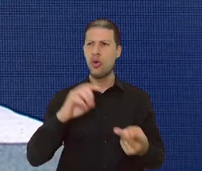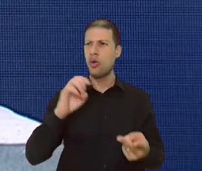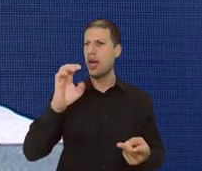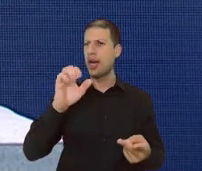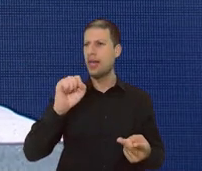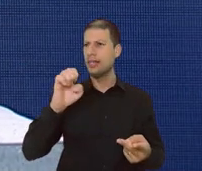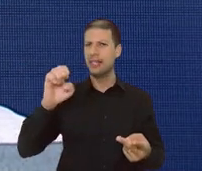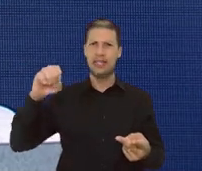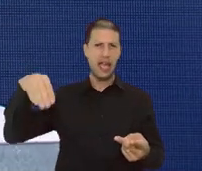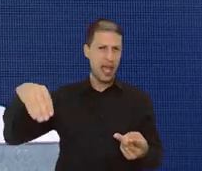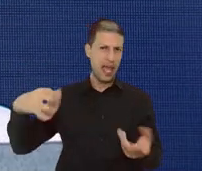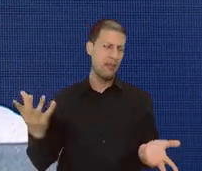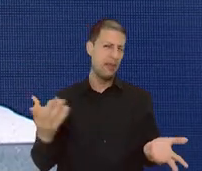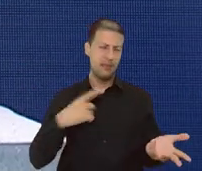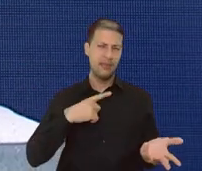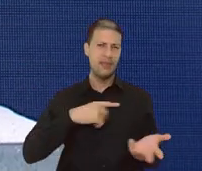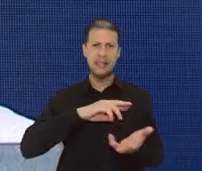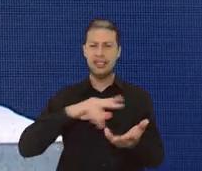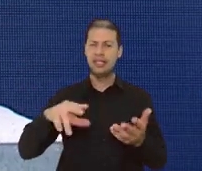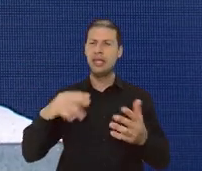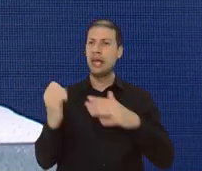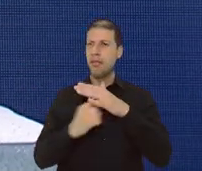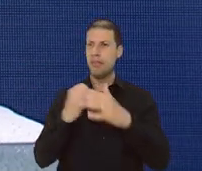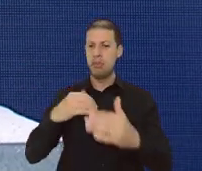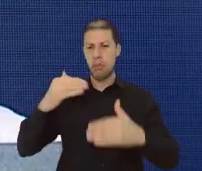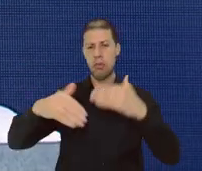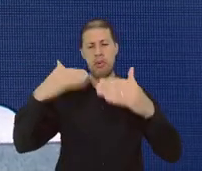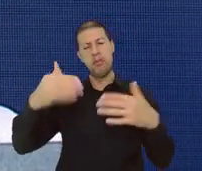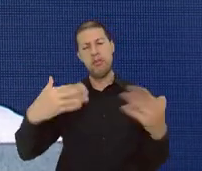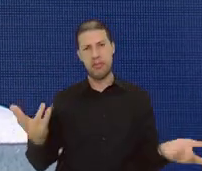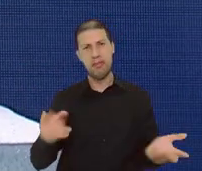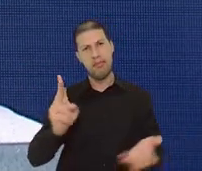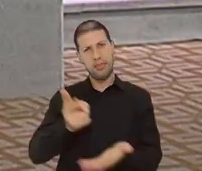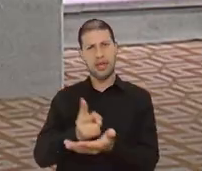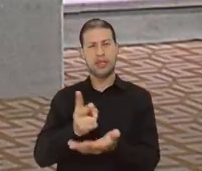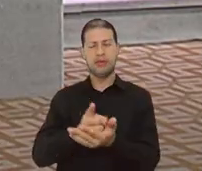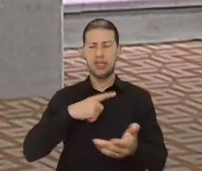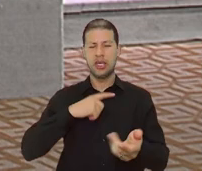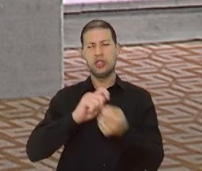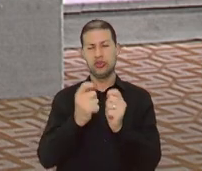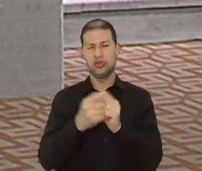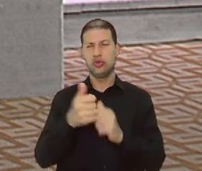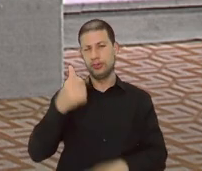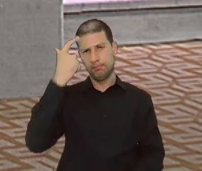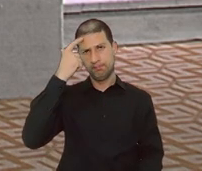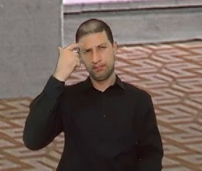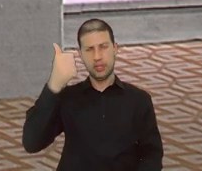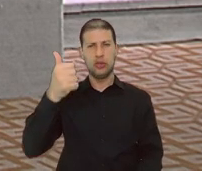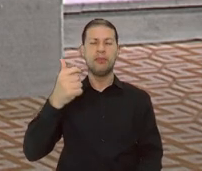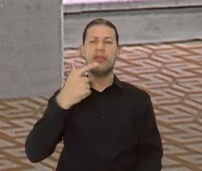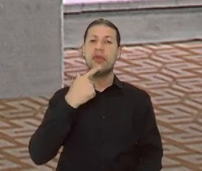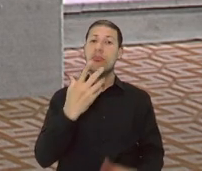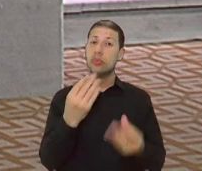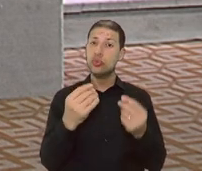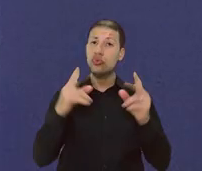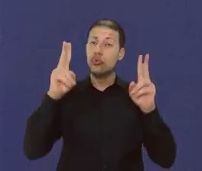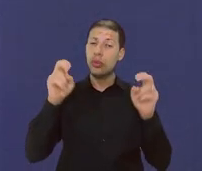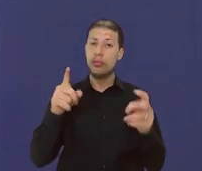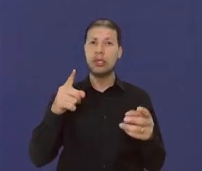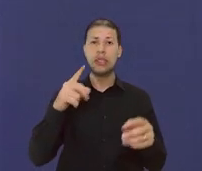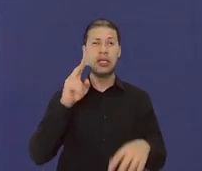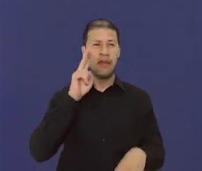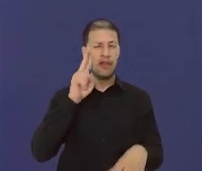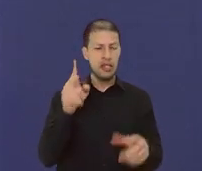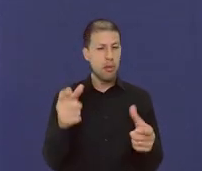então acho que é existencial ajuste sim tem essa consciência melhor legal acho que a gente falou bastante de da Visão micro né